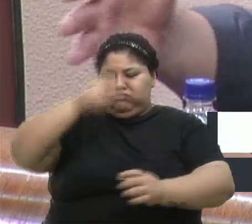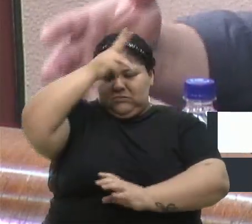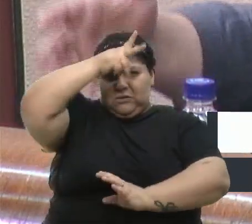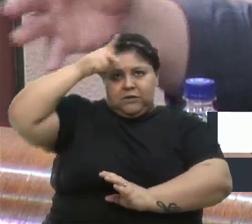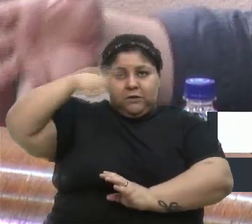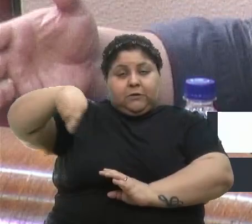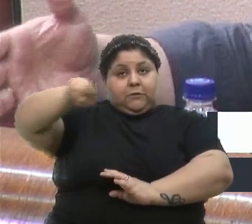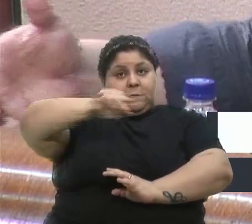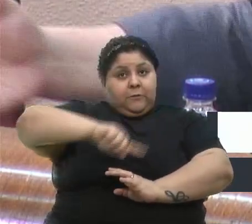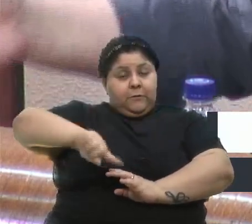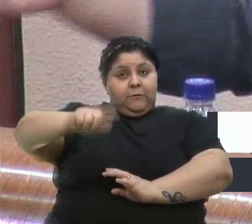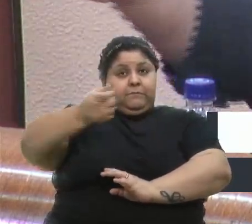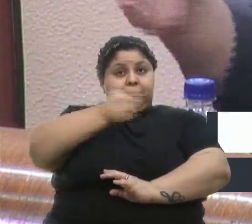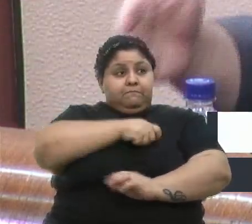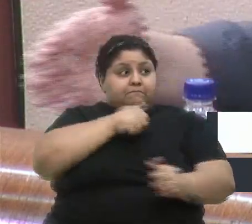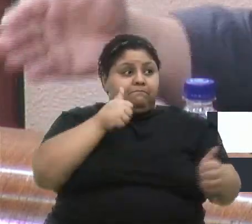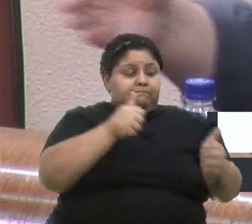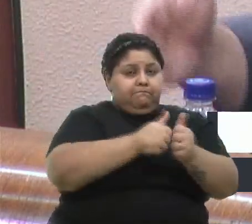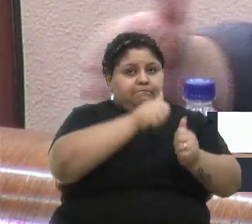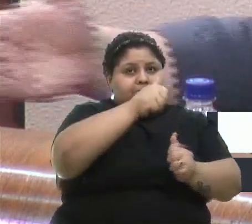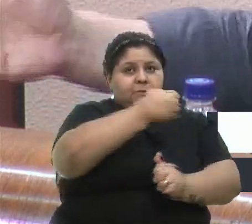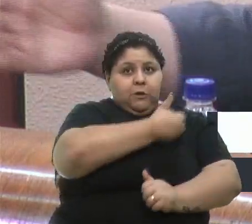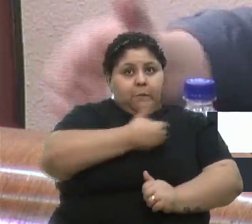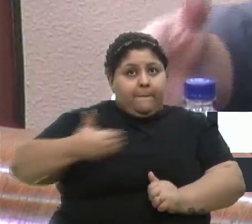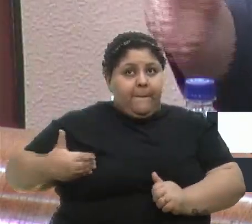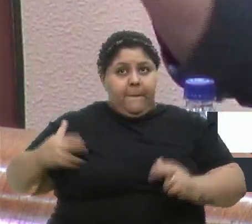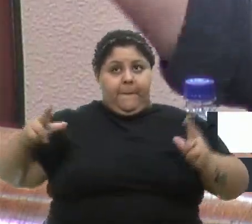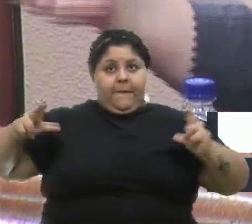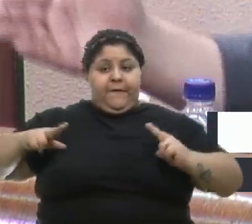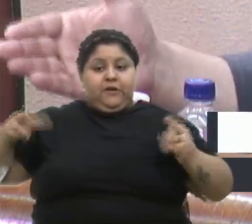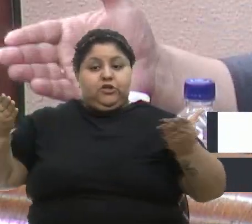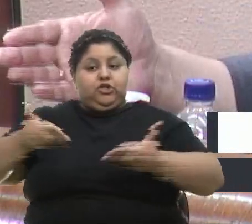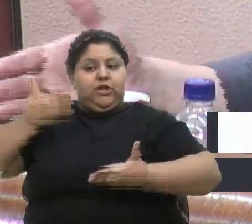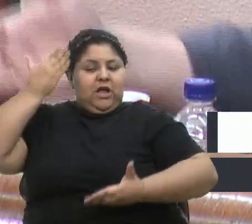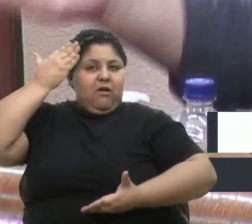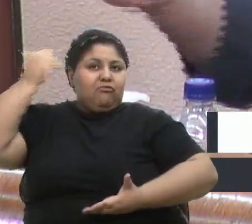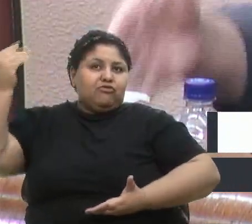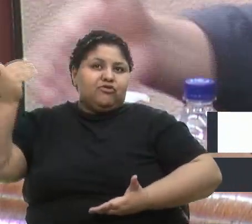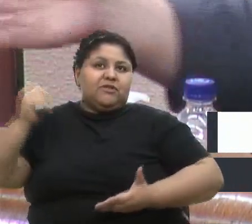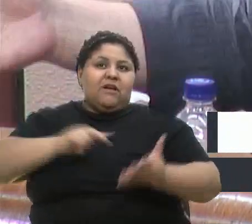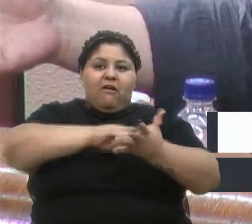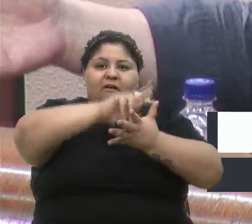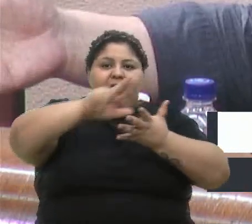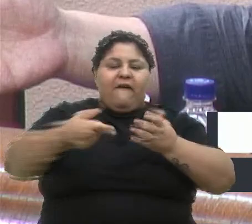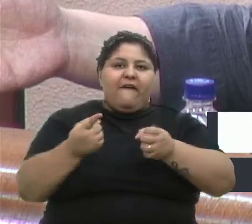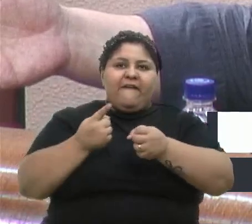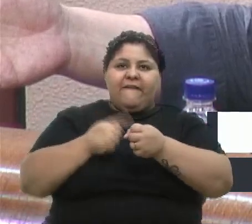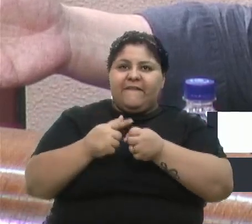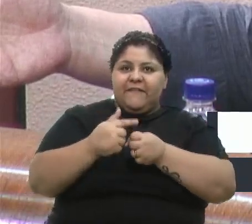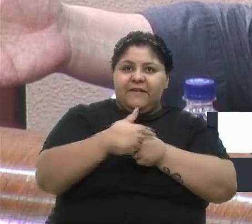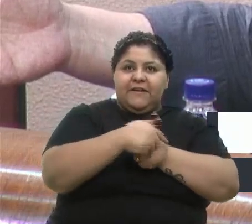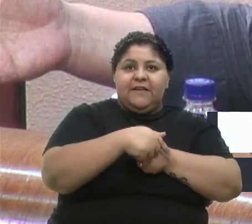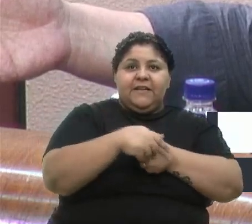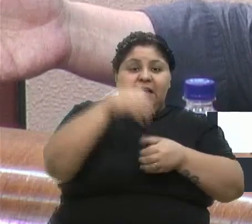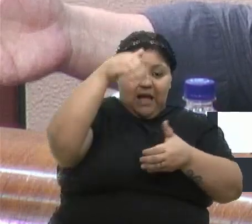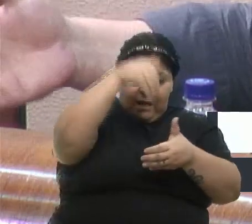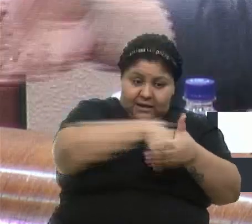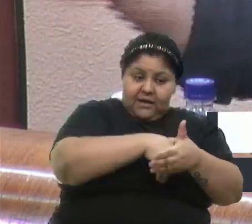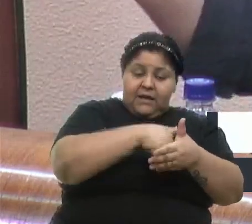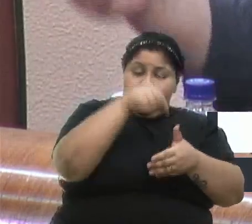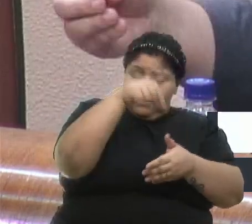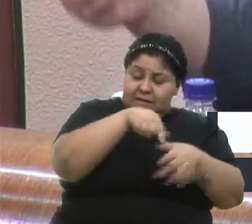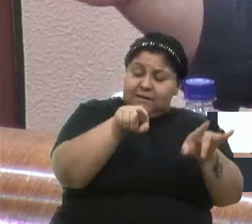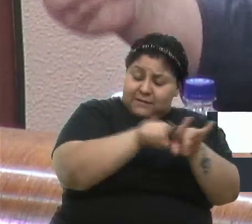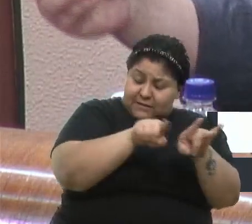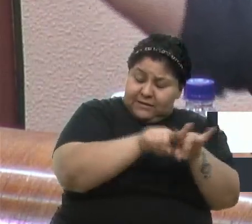parceria pública-privada, ela já é um sucesso em várias outras cidades e vai ser dentro de Caxias do Sul também.